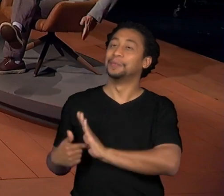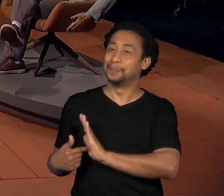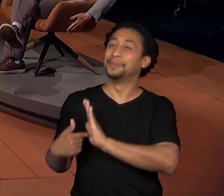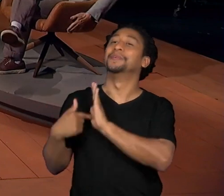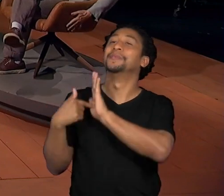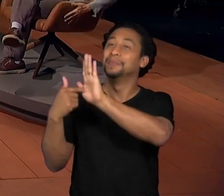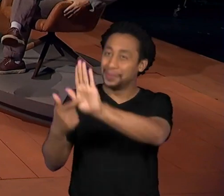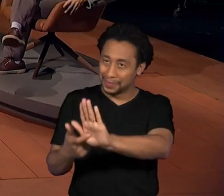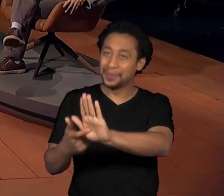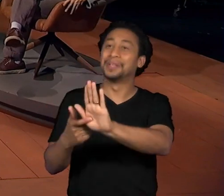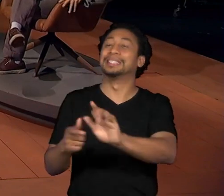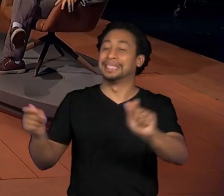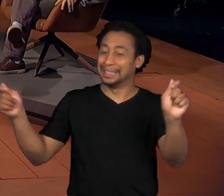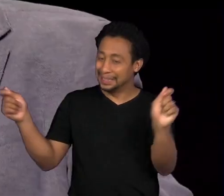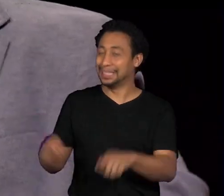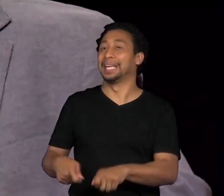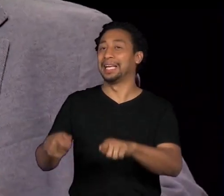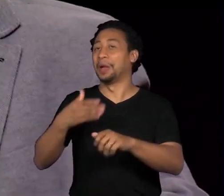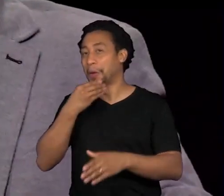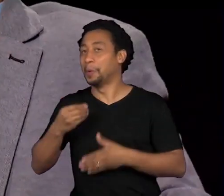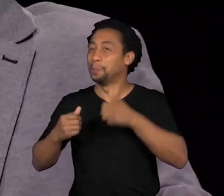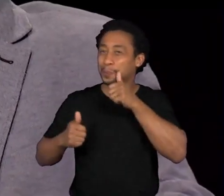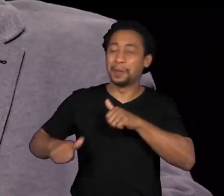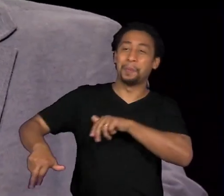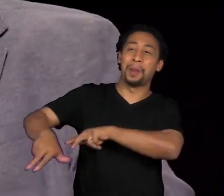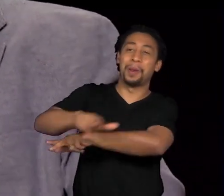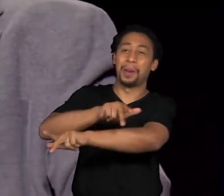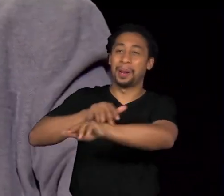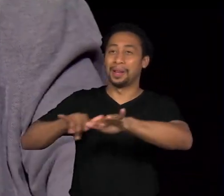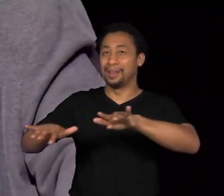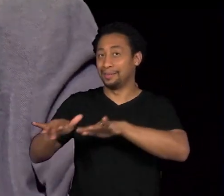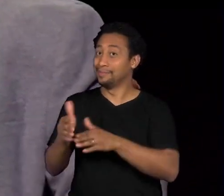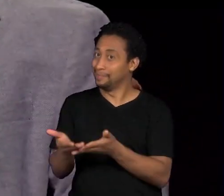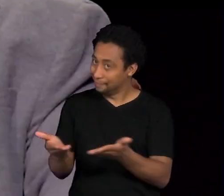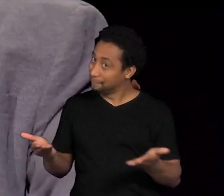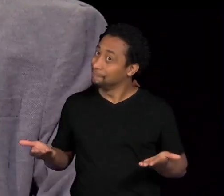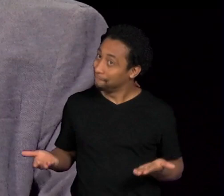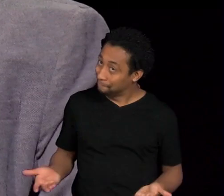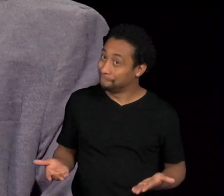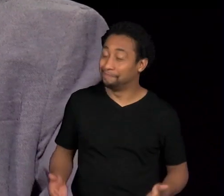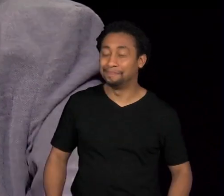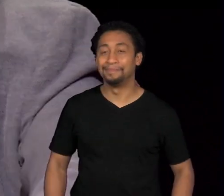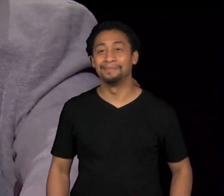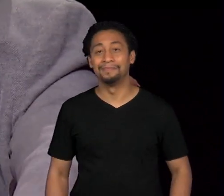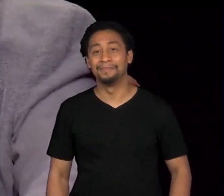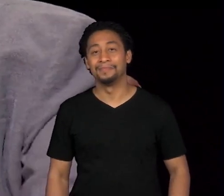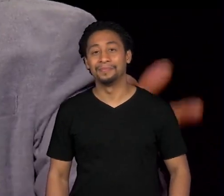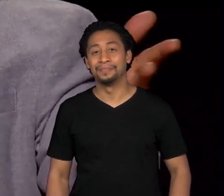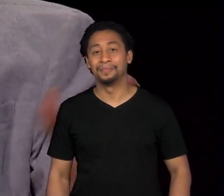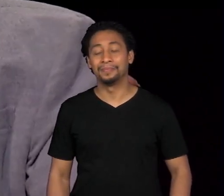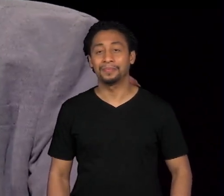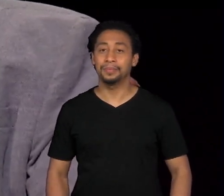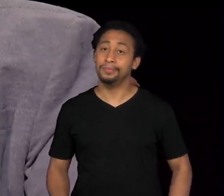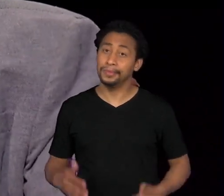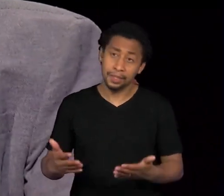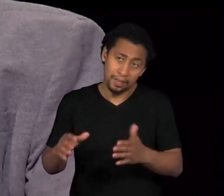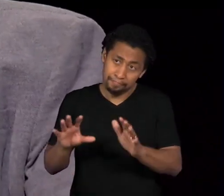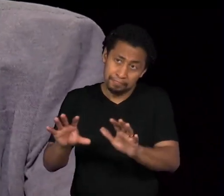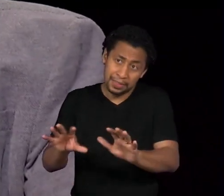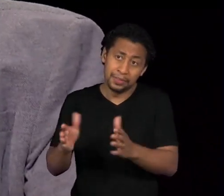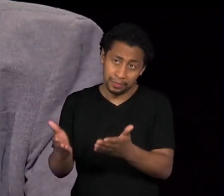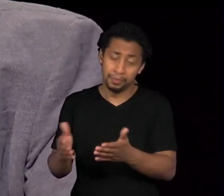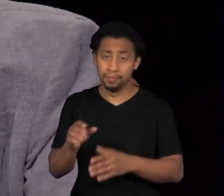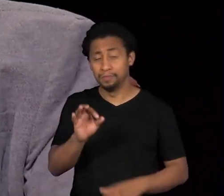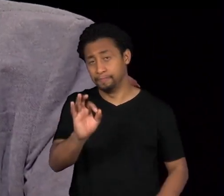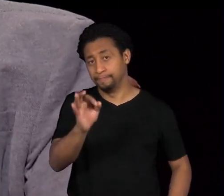como é algum virin alguma contaminação nesse sentido talvez sim pois bem mas é isso mesmoo é vocês T